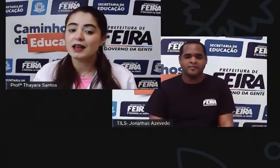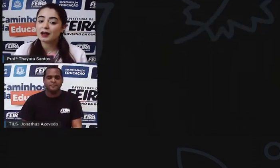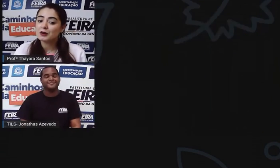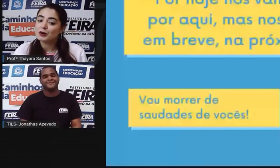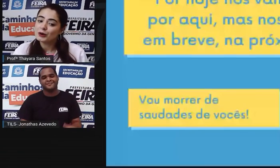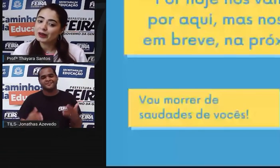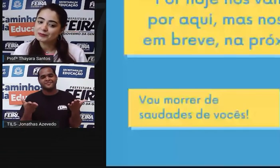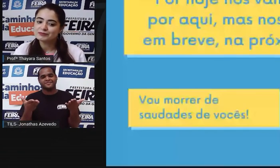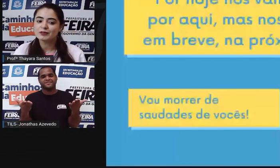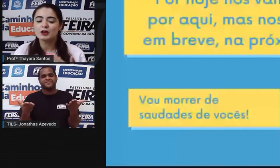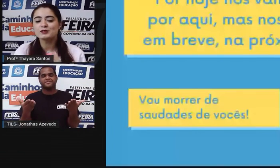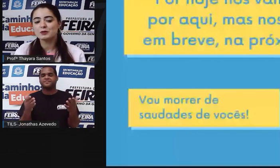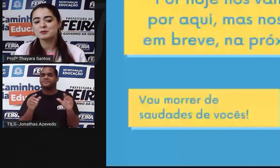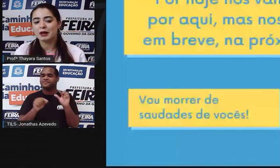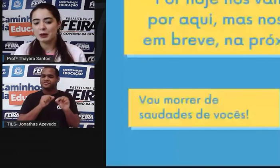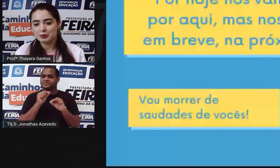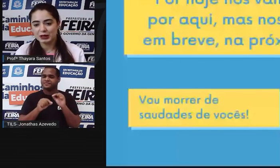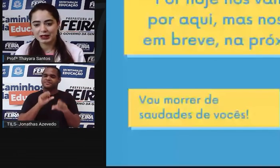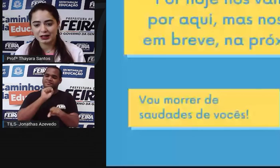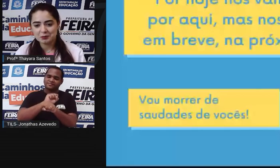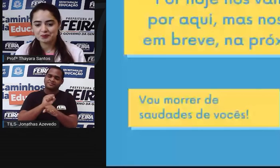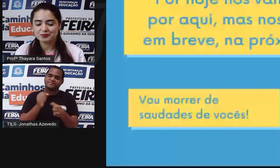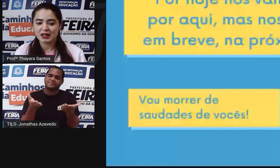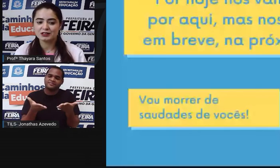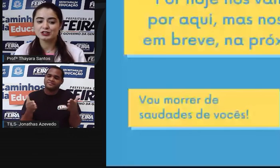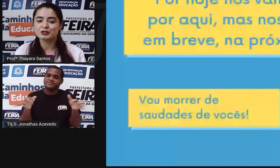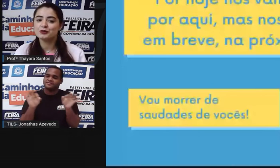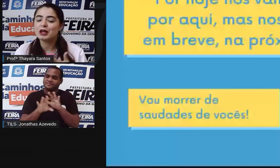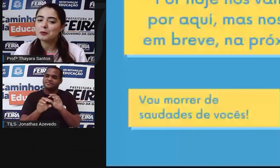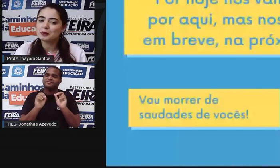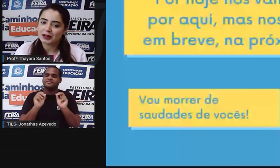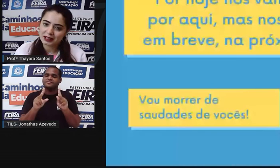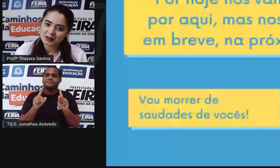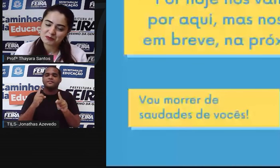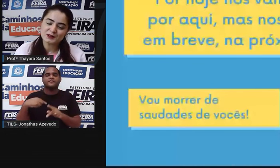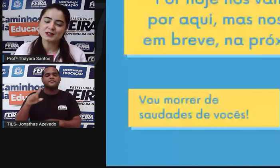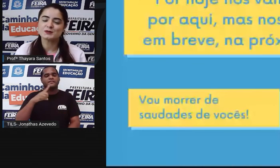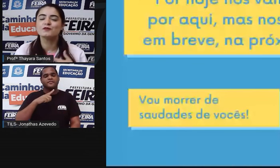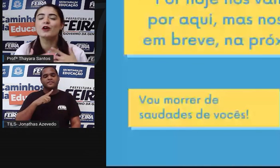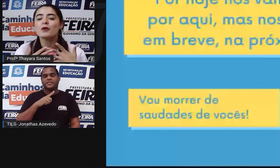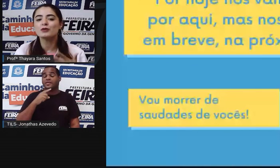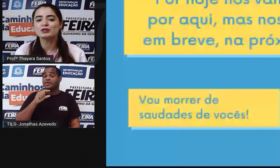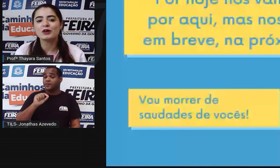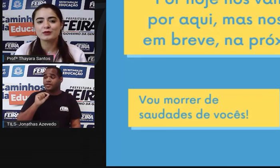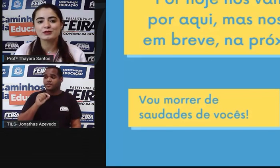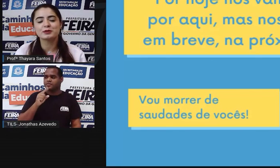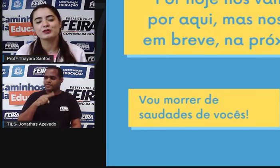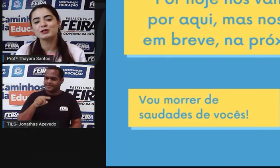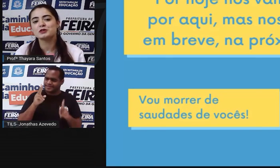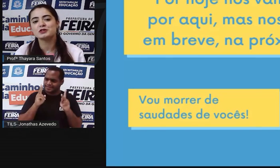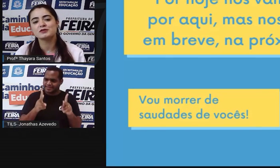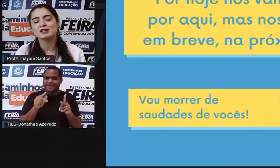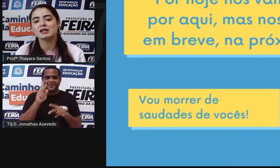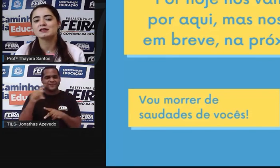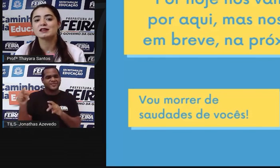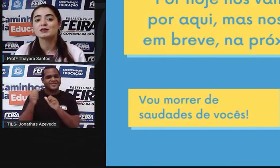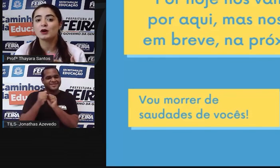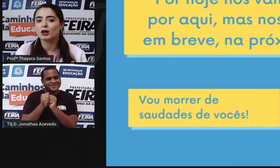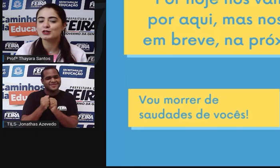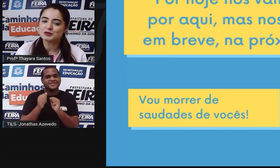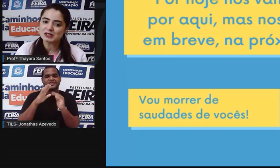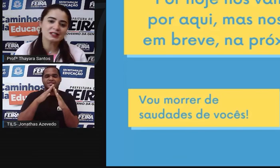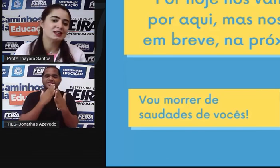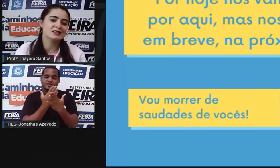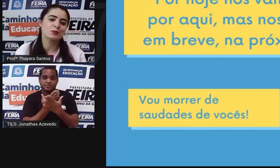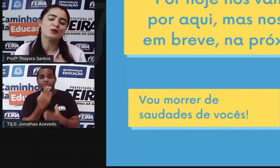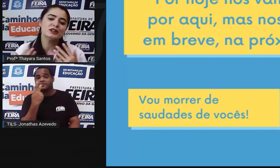E agora nós vamos parar por aqui, né? A gente fica por aqui, mas vocês vão continuar com os professores de vocês, da escola